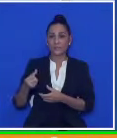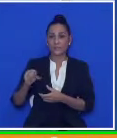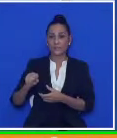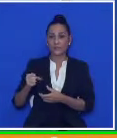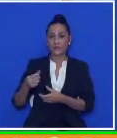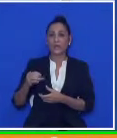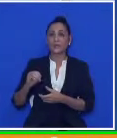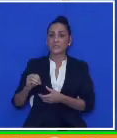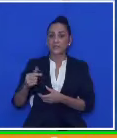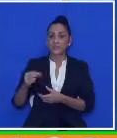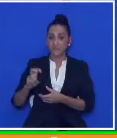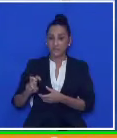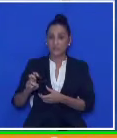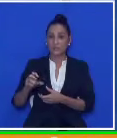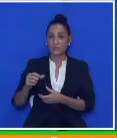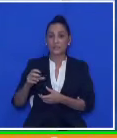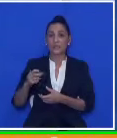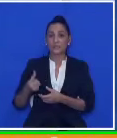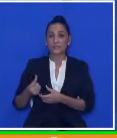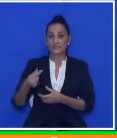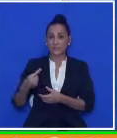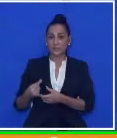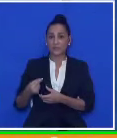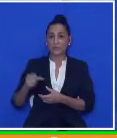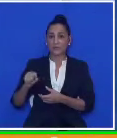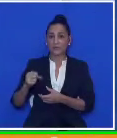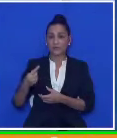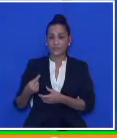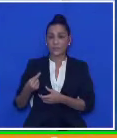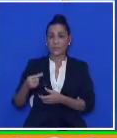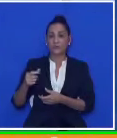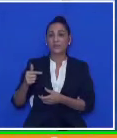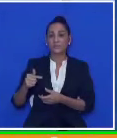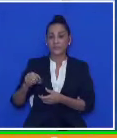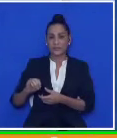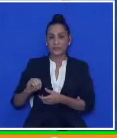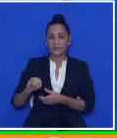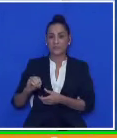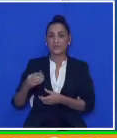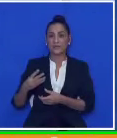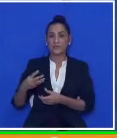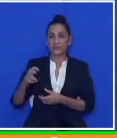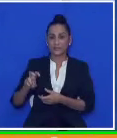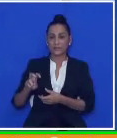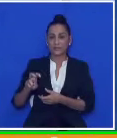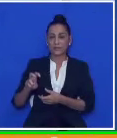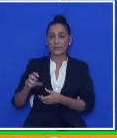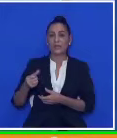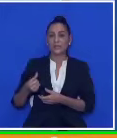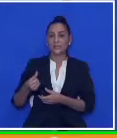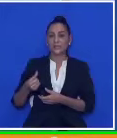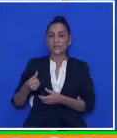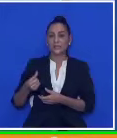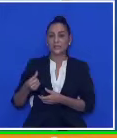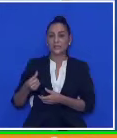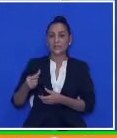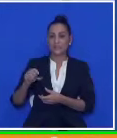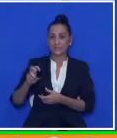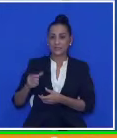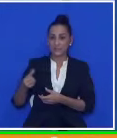53, 68, 05, 61, 81, 70,